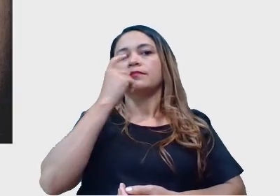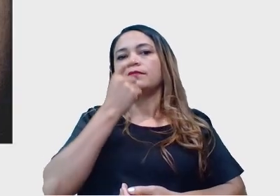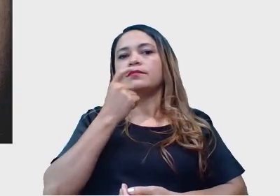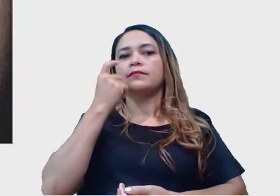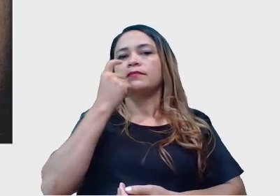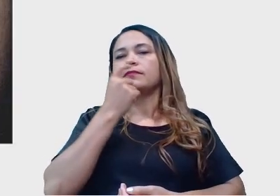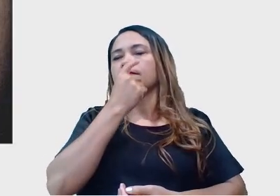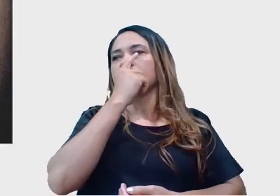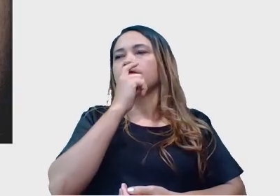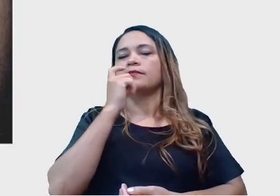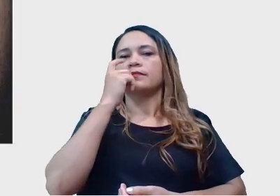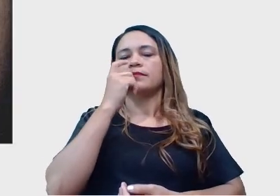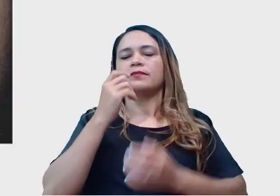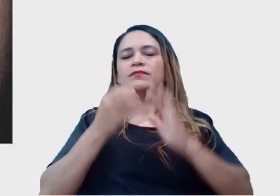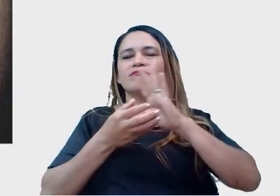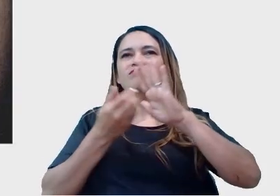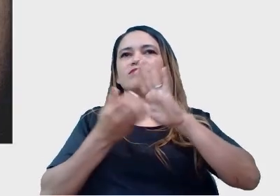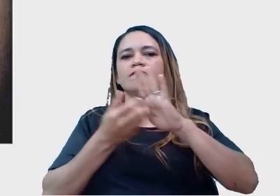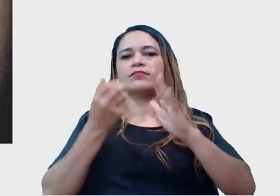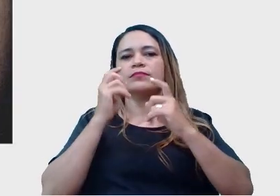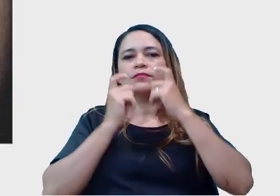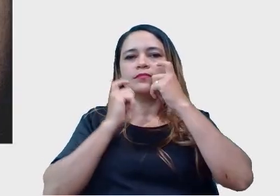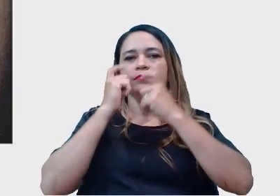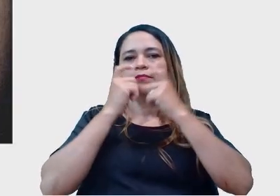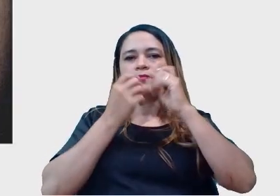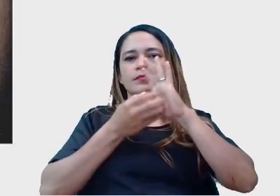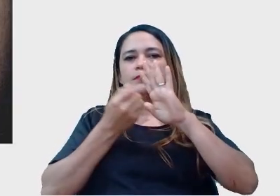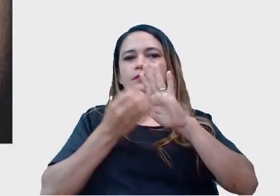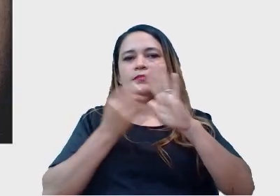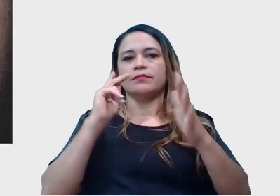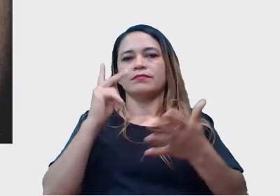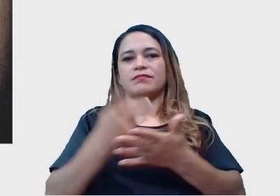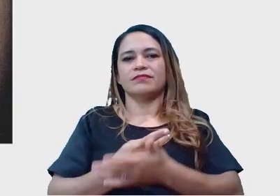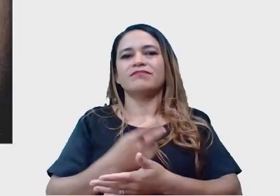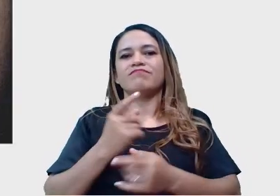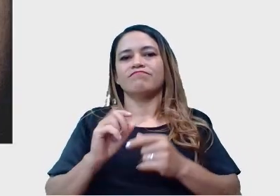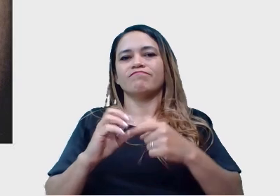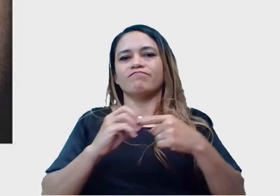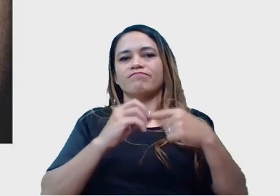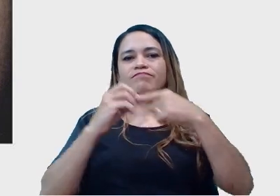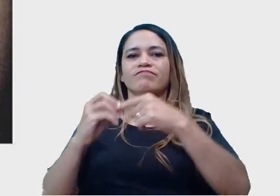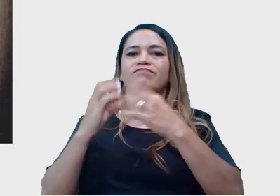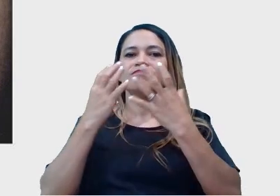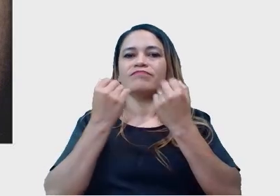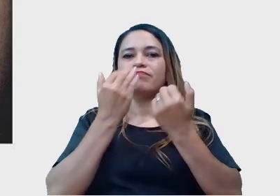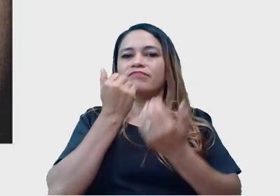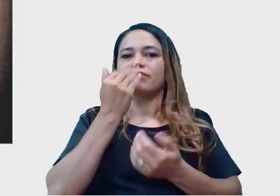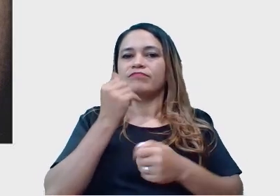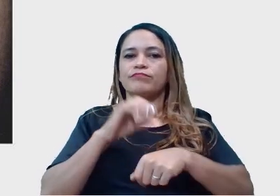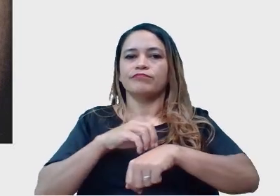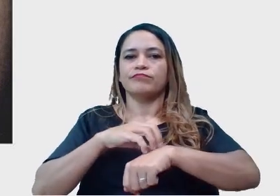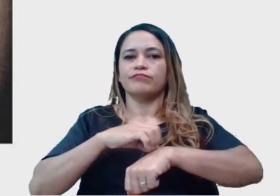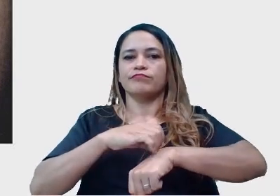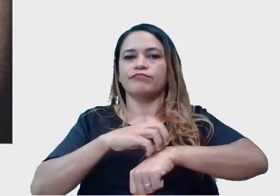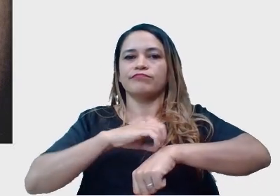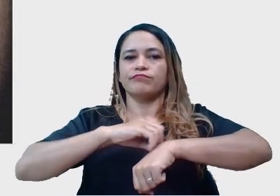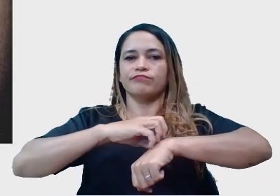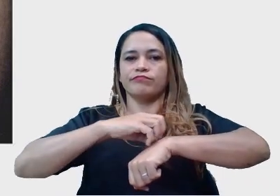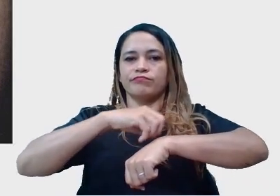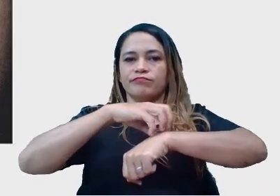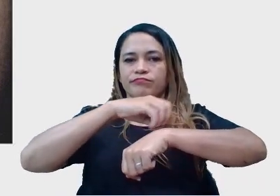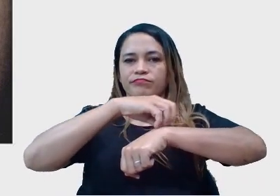nasal, ou seja, destruiu o nariz da pessoa todinho, tá vendo? Porque o protozoário literalmente está comendo a pele da pessoa de dentro para fora, pensa